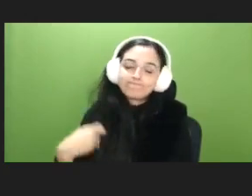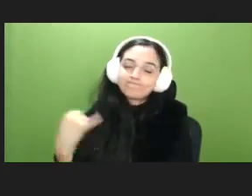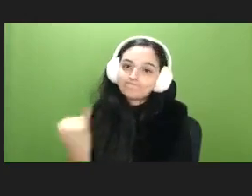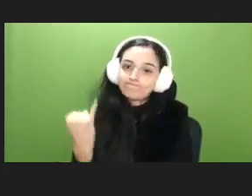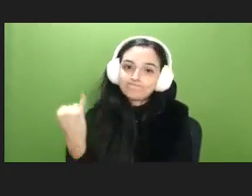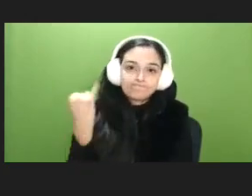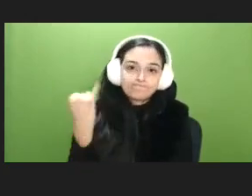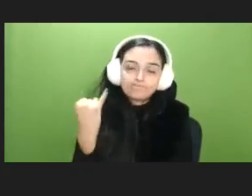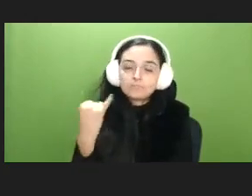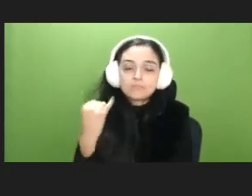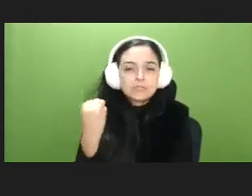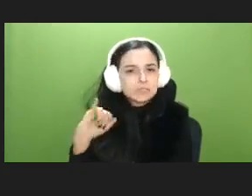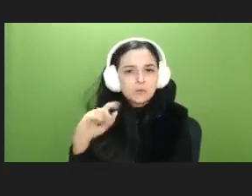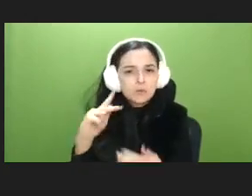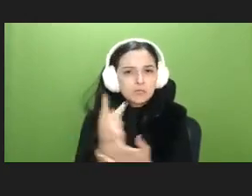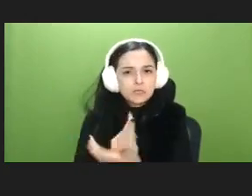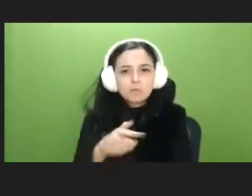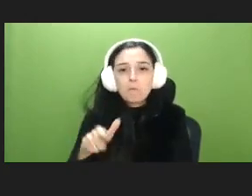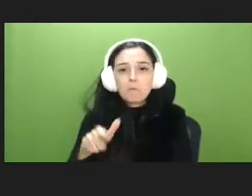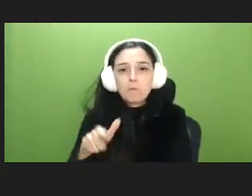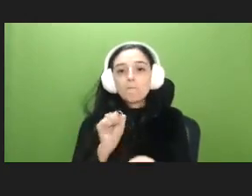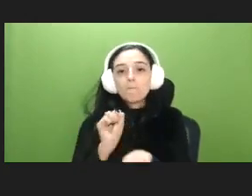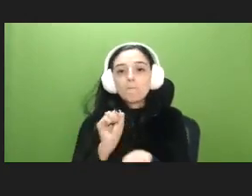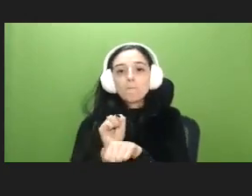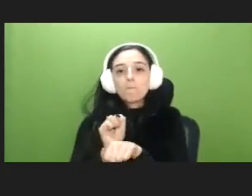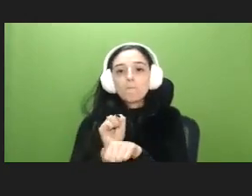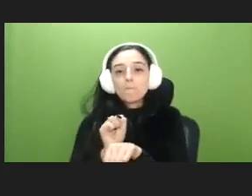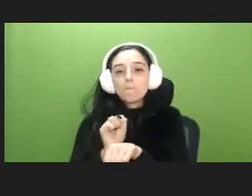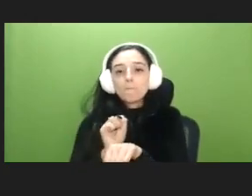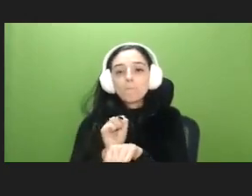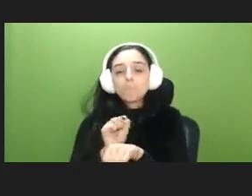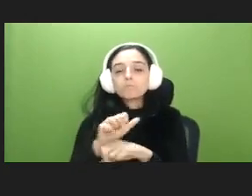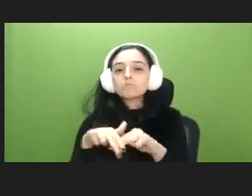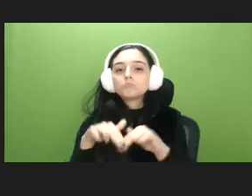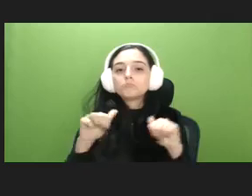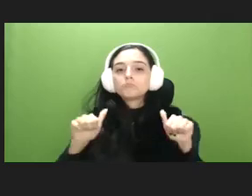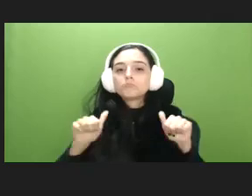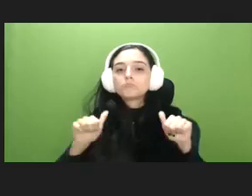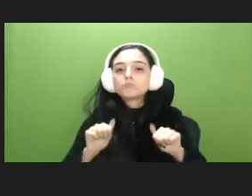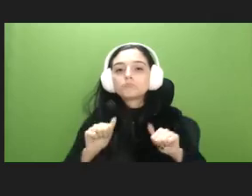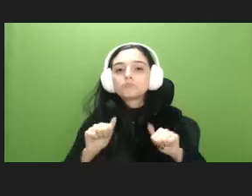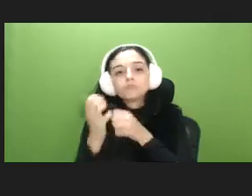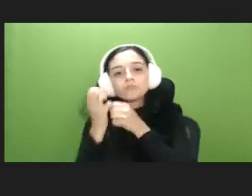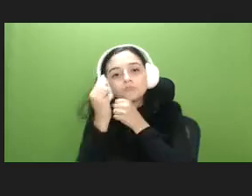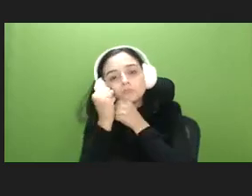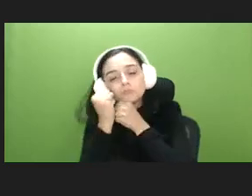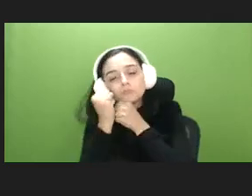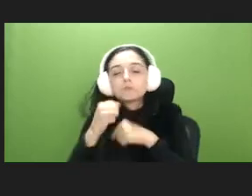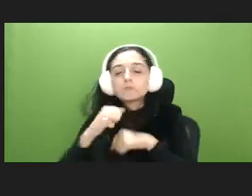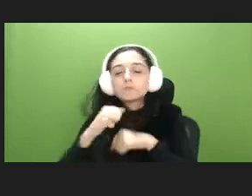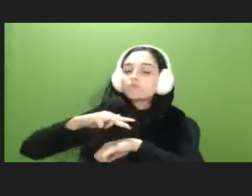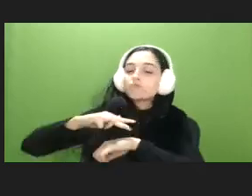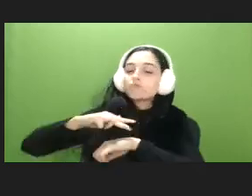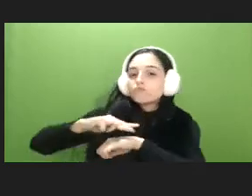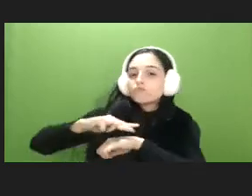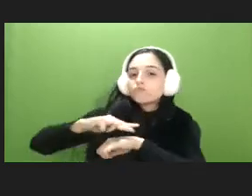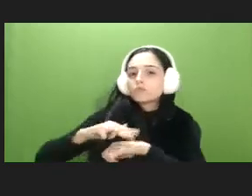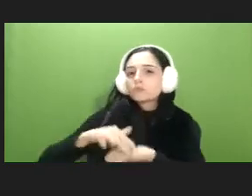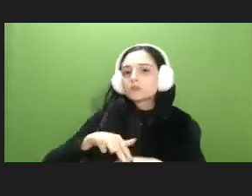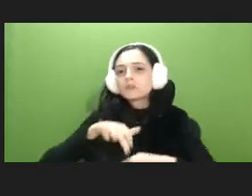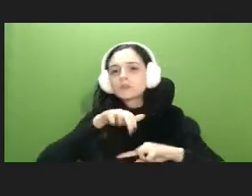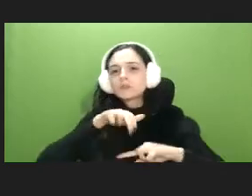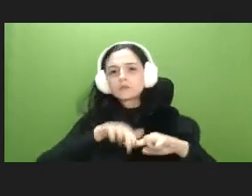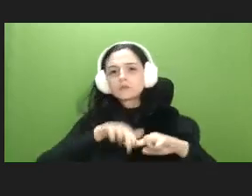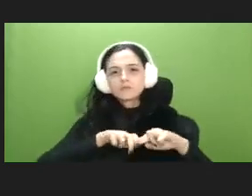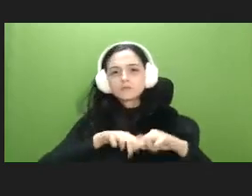fazendo esforço, a pessoa está parada, estava dormindo, estava deitada, estava sentada, e que começa a